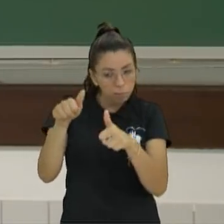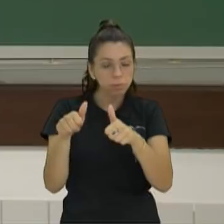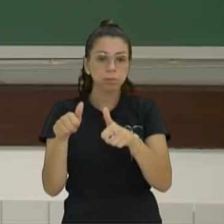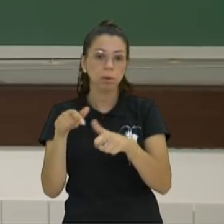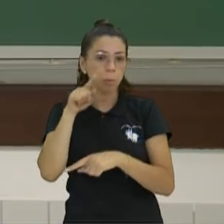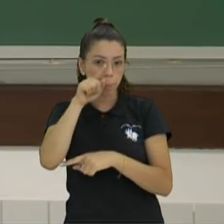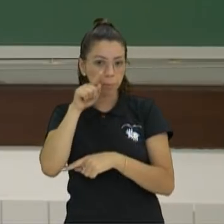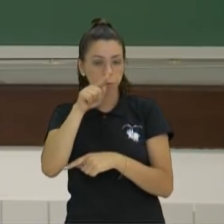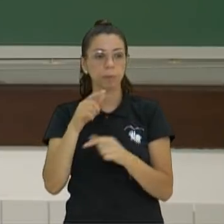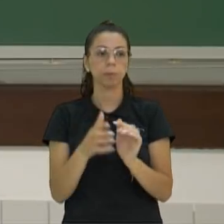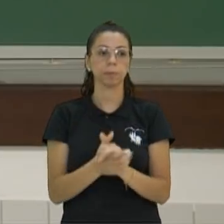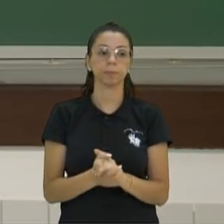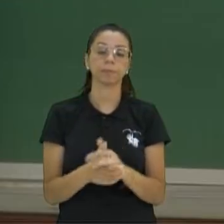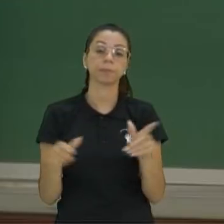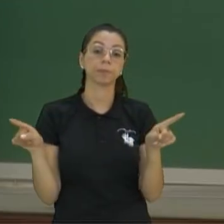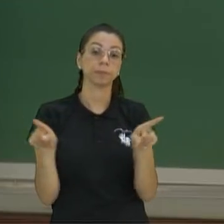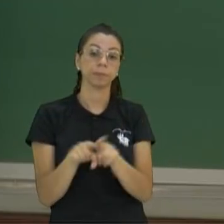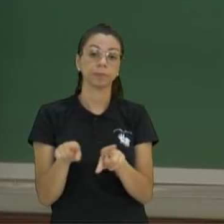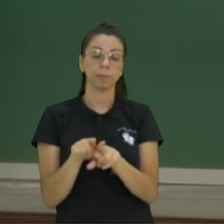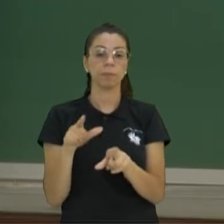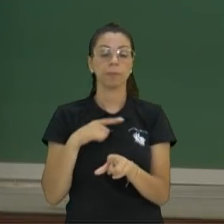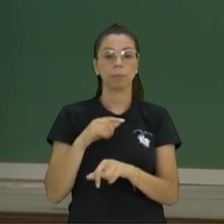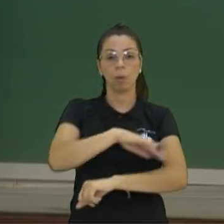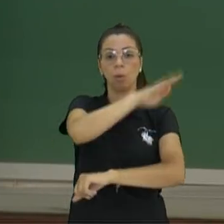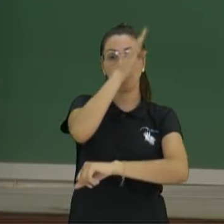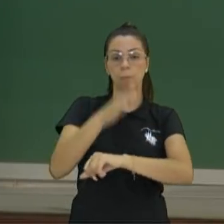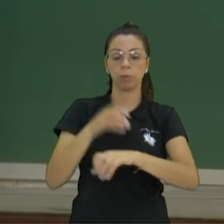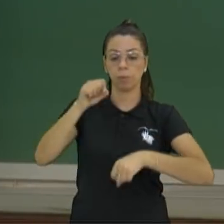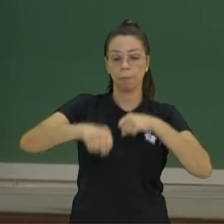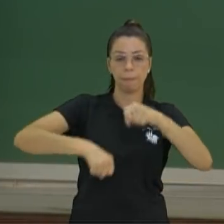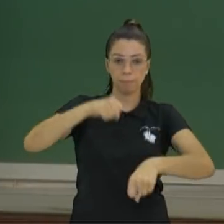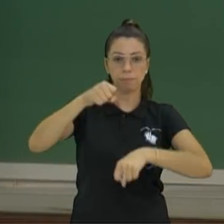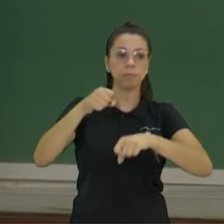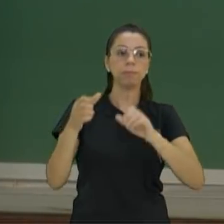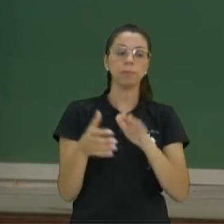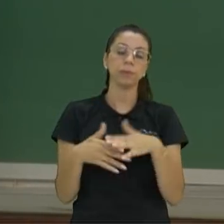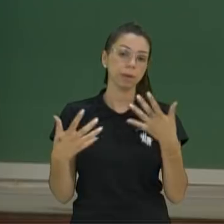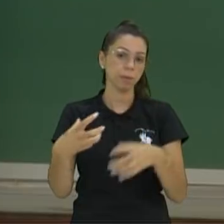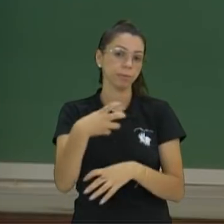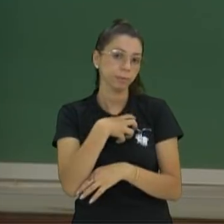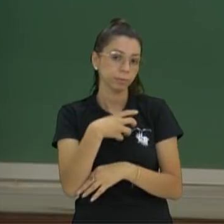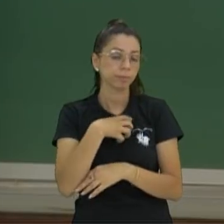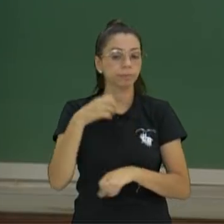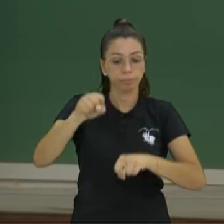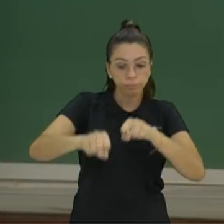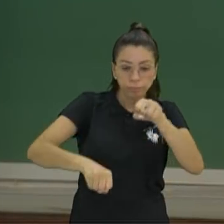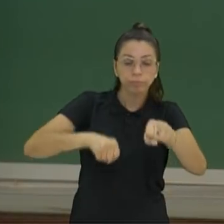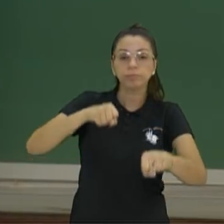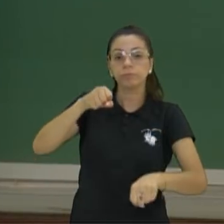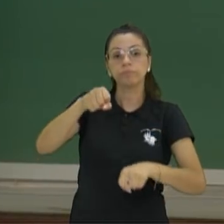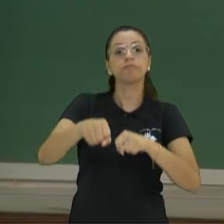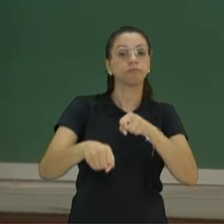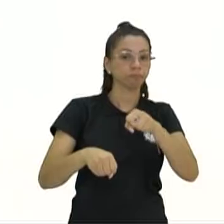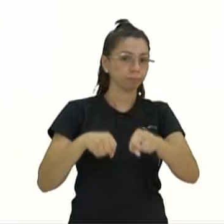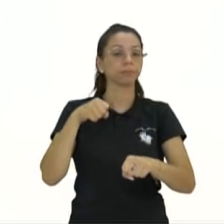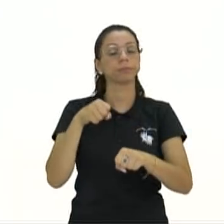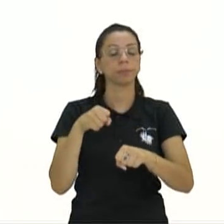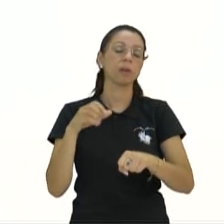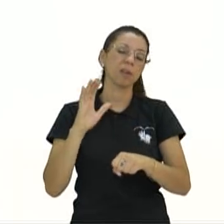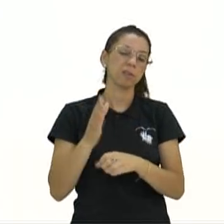E tratamos também do mountain bike, que é uma modalidade de ciclismo, né? A gente já tinha falado